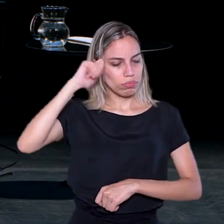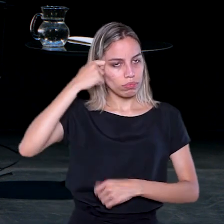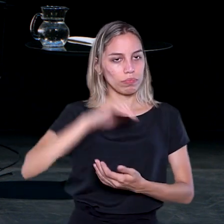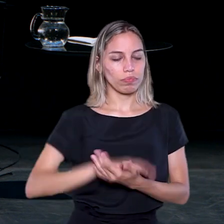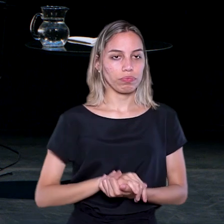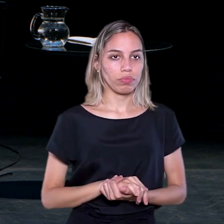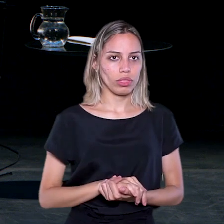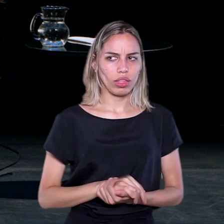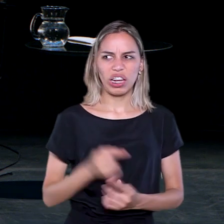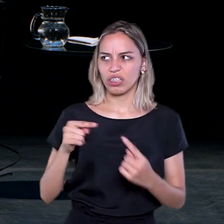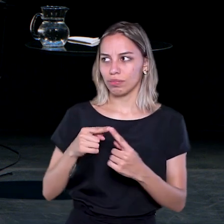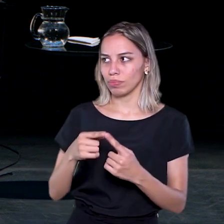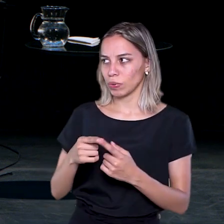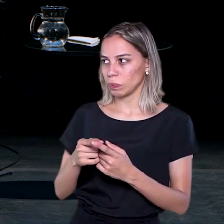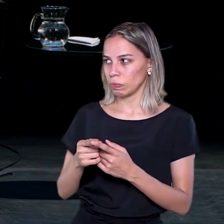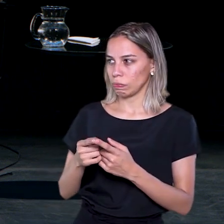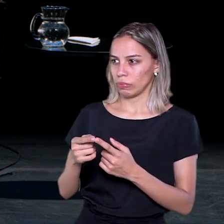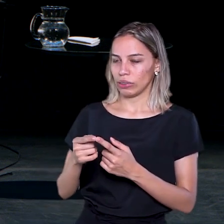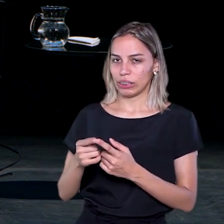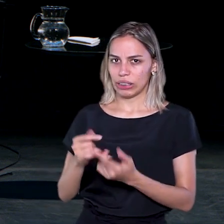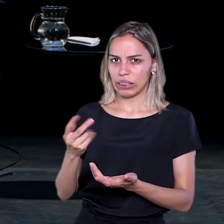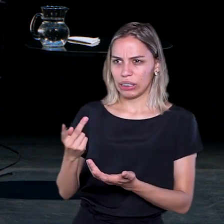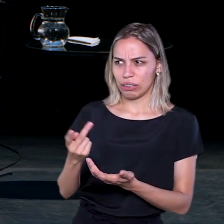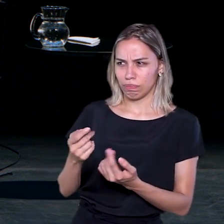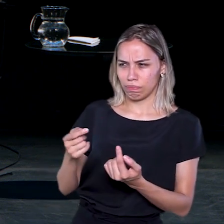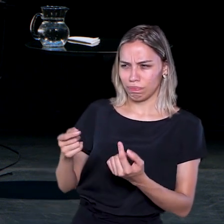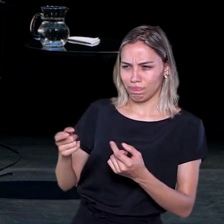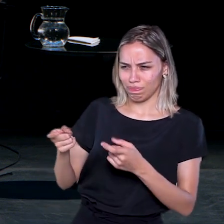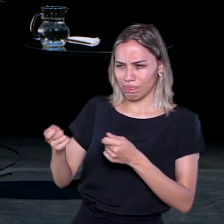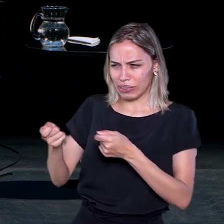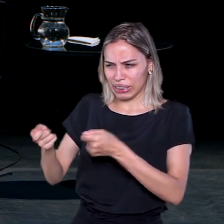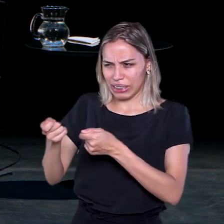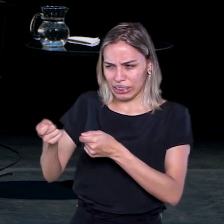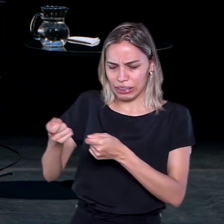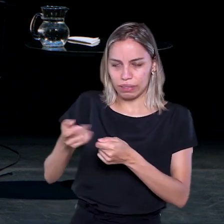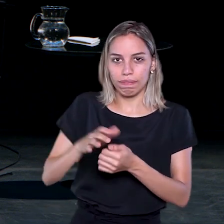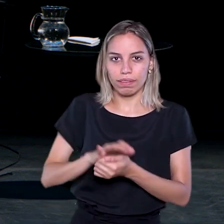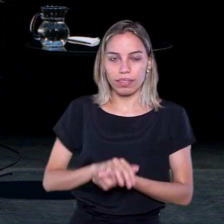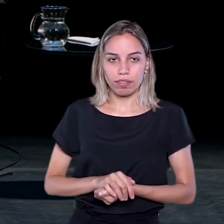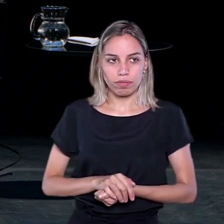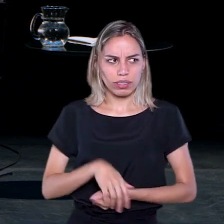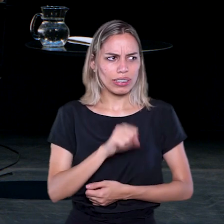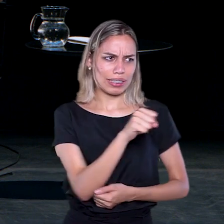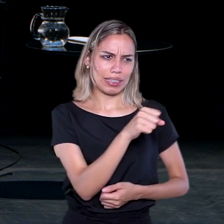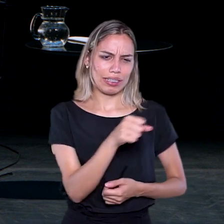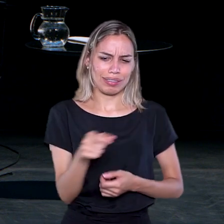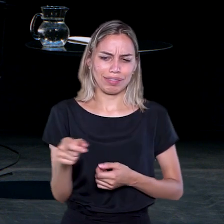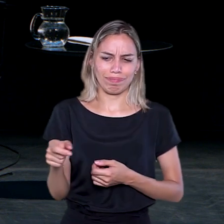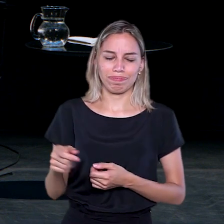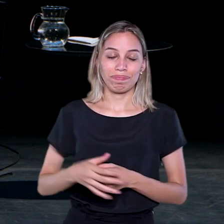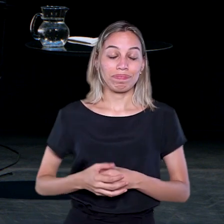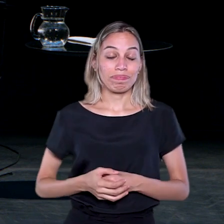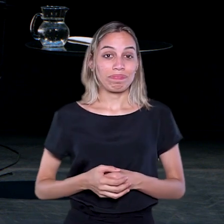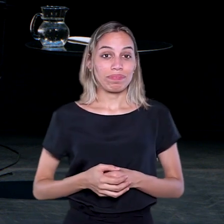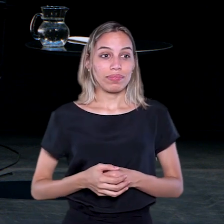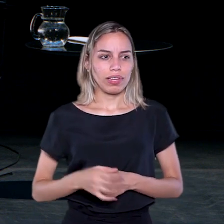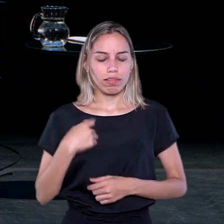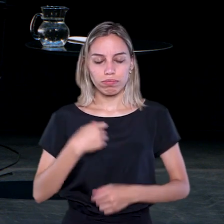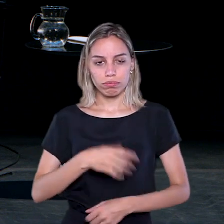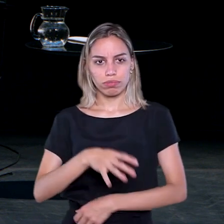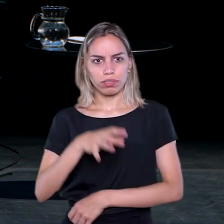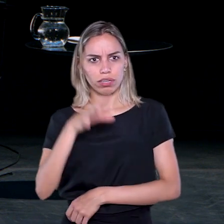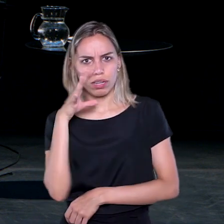chama cilada. Pois é, cilada, exatamente, armadilha, né? Há vários nomes para isso. Então, eu me espantei